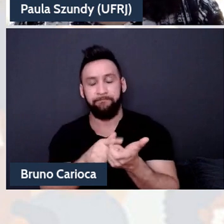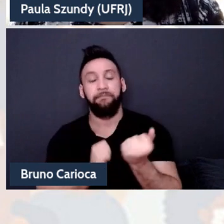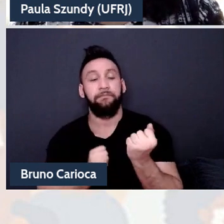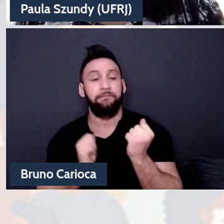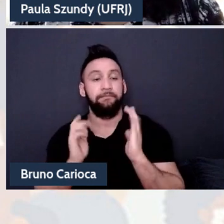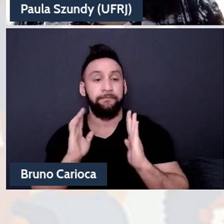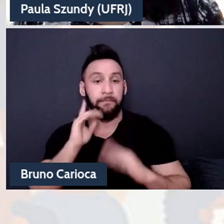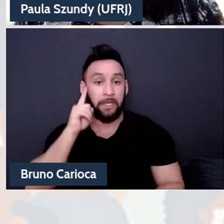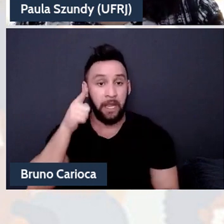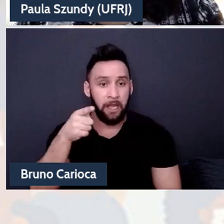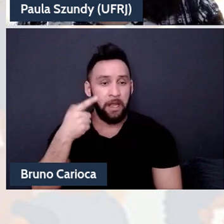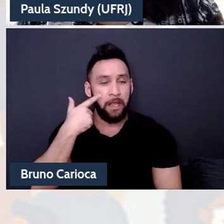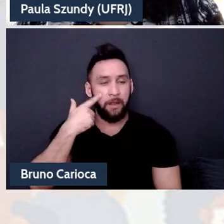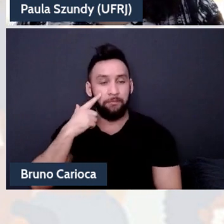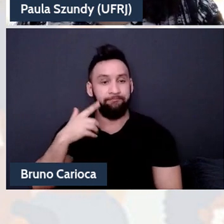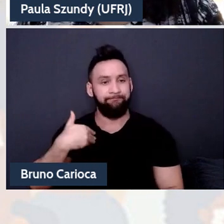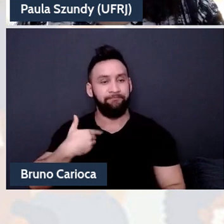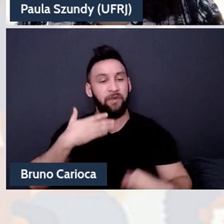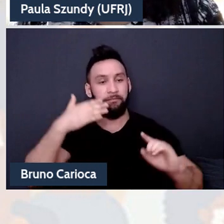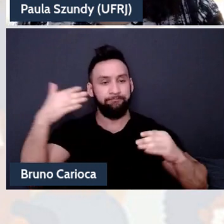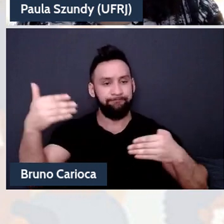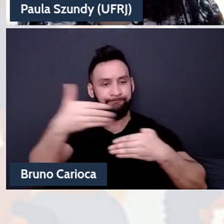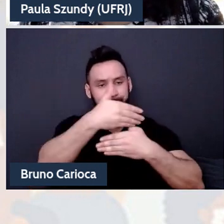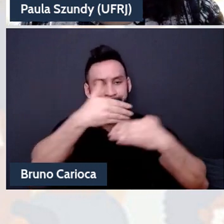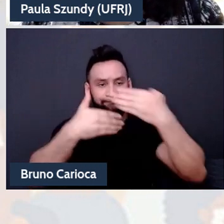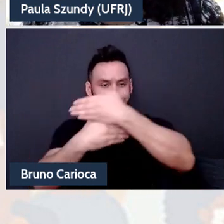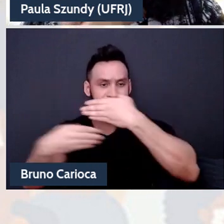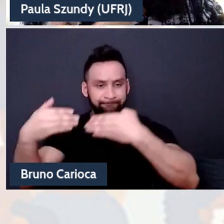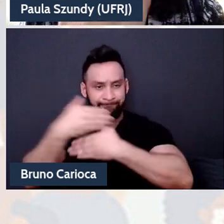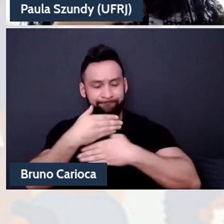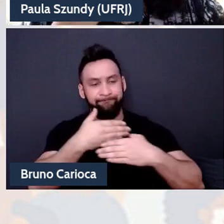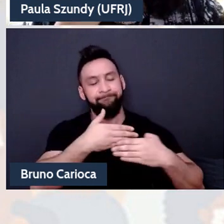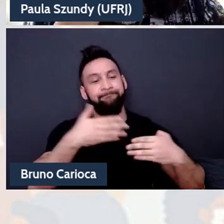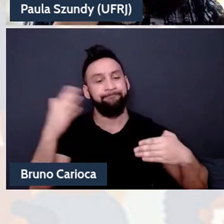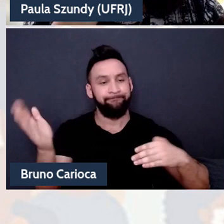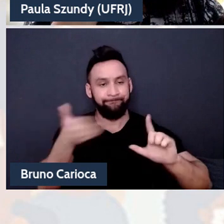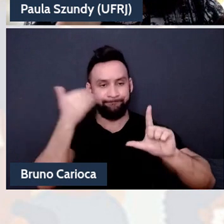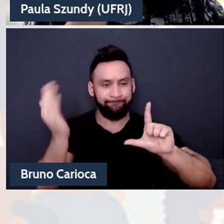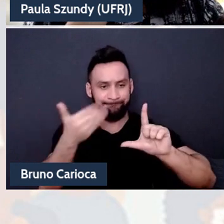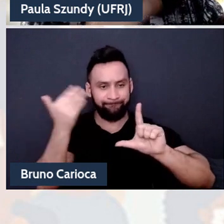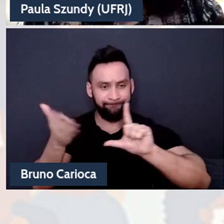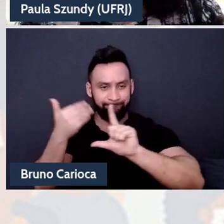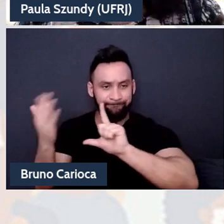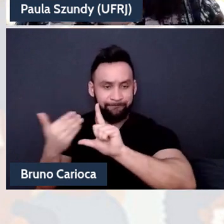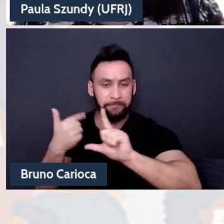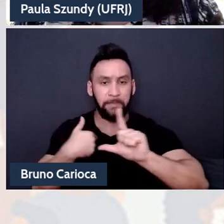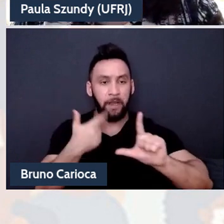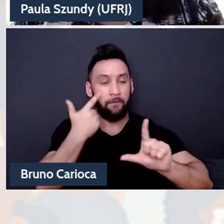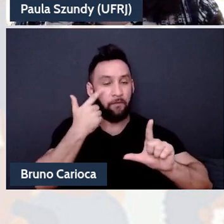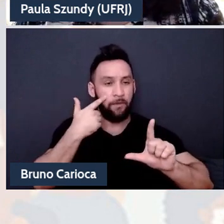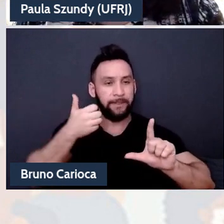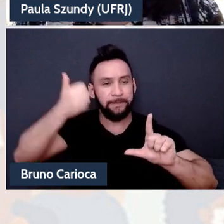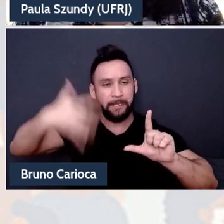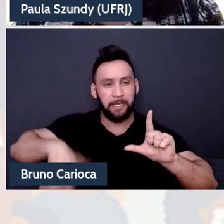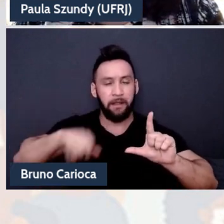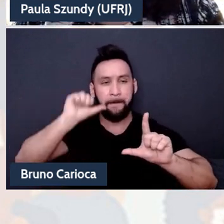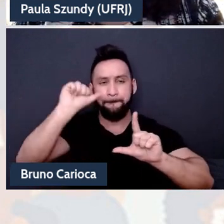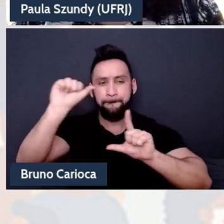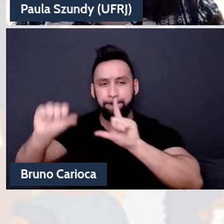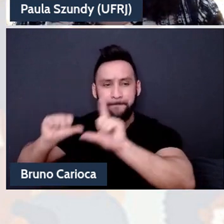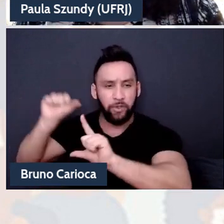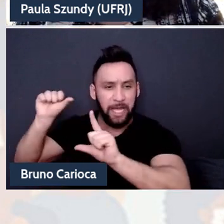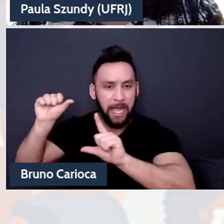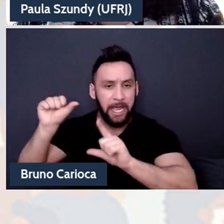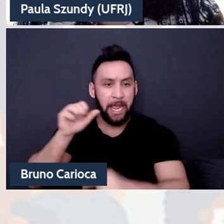no percurso da minha apresentação, eu vou falar um pouquinho, né, de uma mudança, né, do multi para o